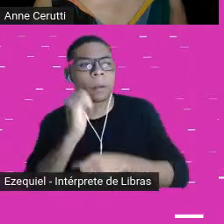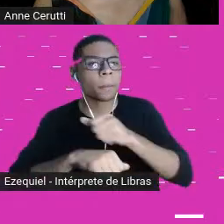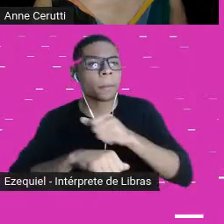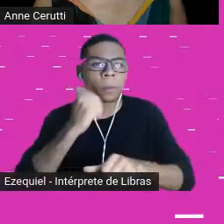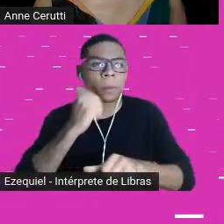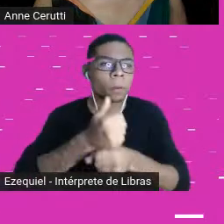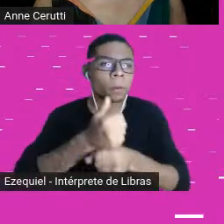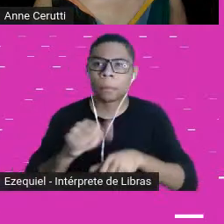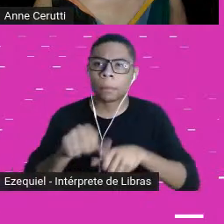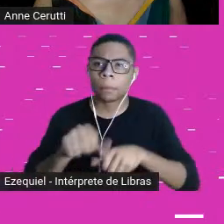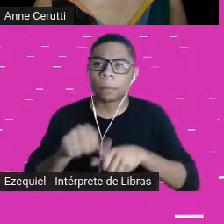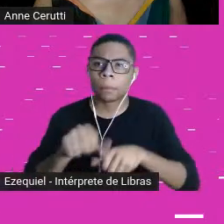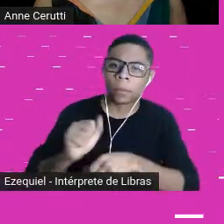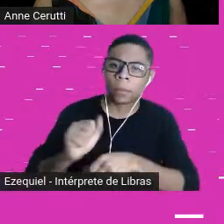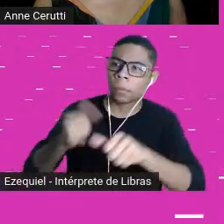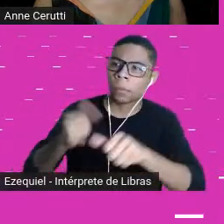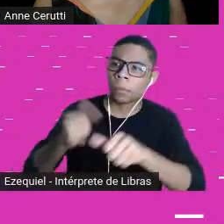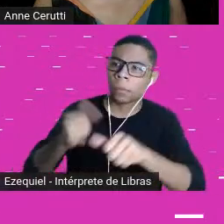Então,